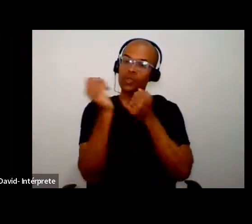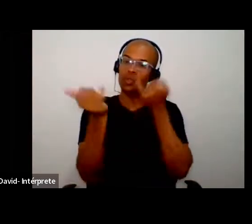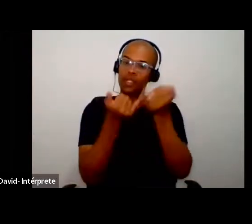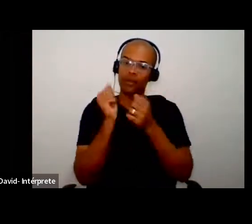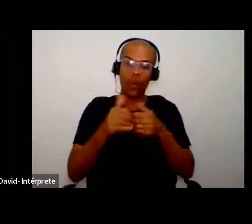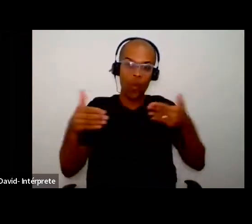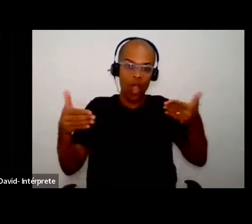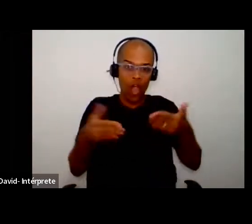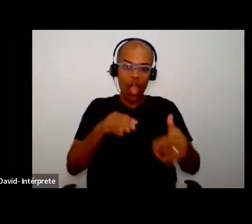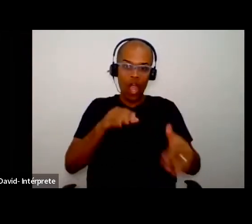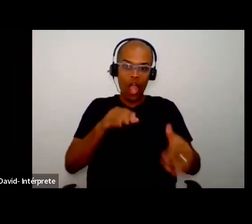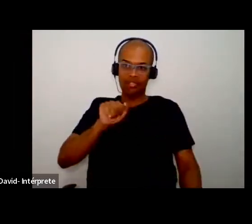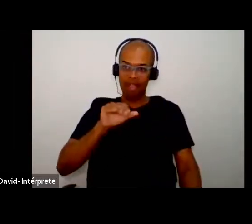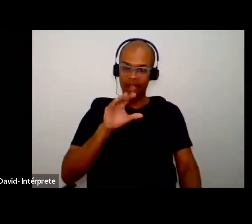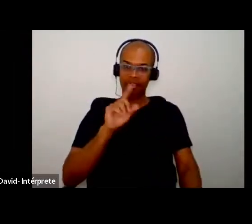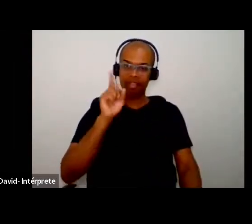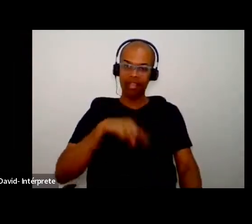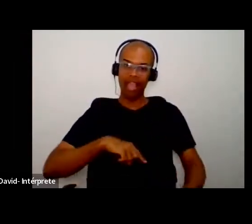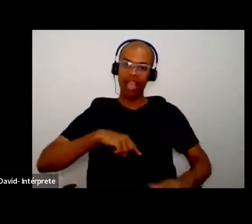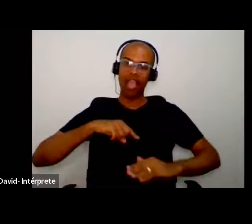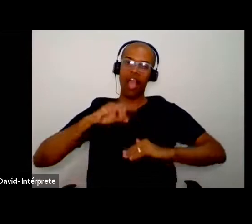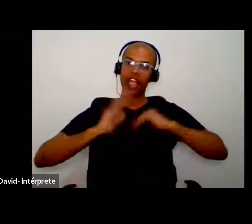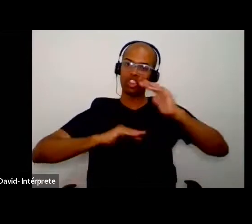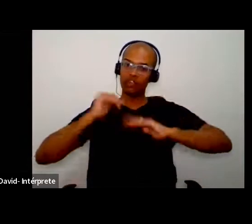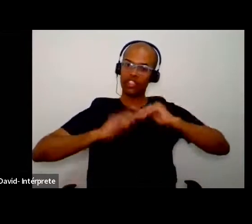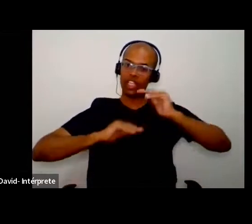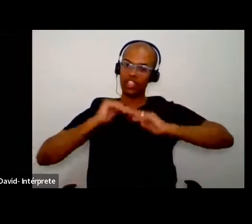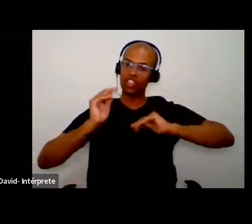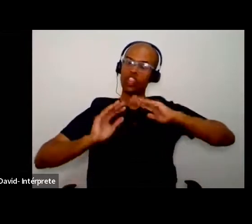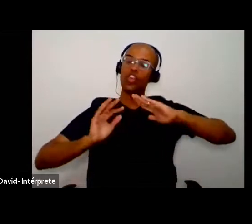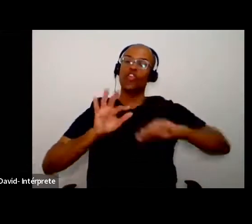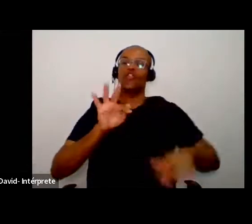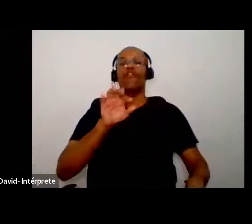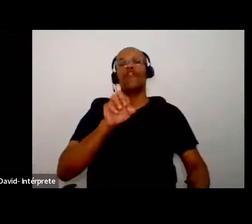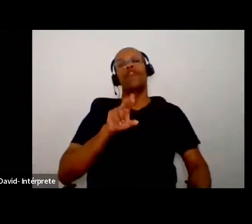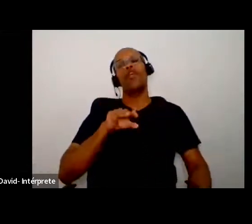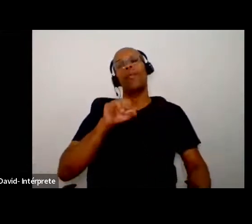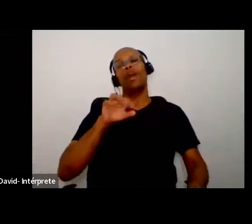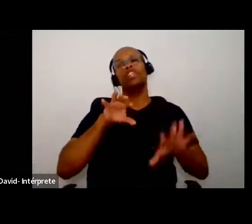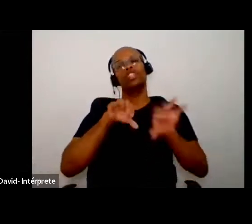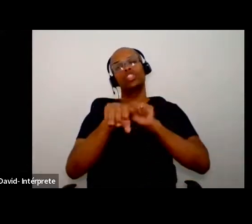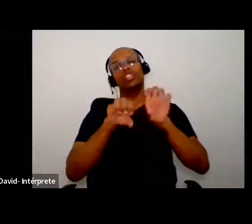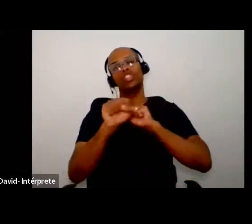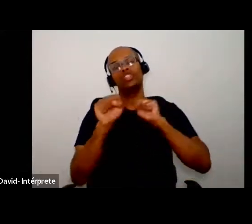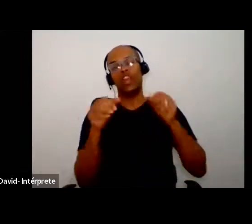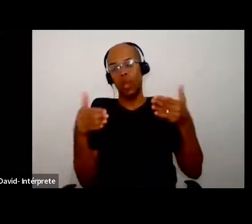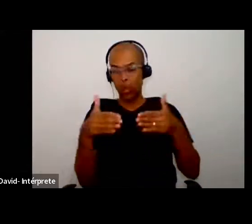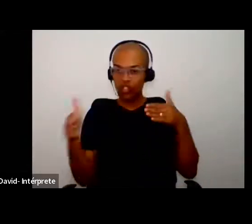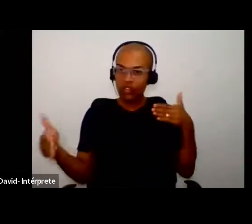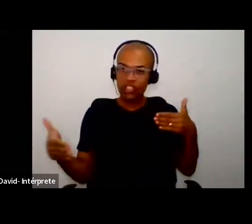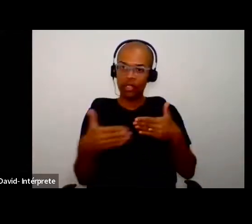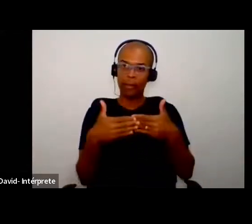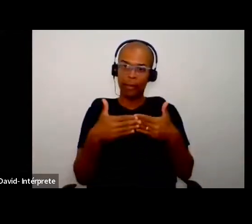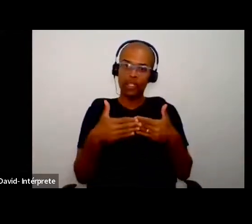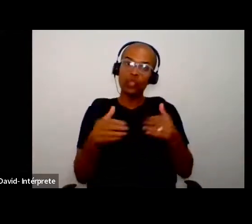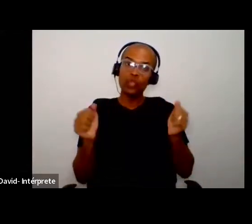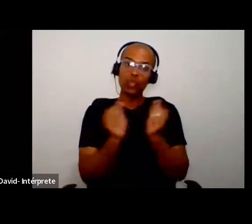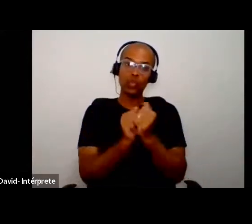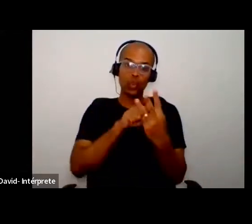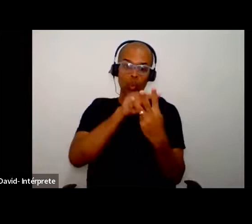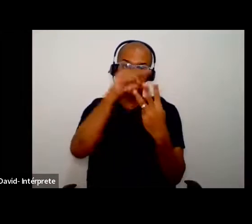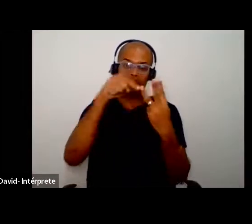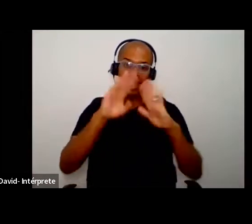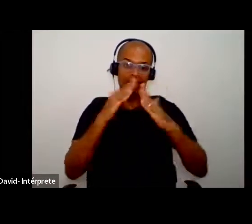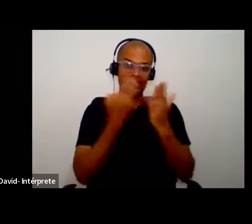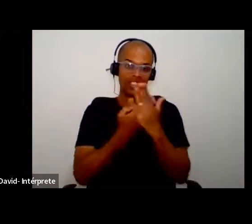fechamento de atividades formativas que foram desenvolvidas com 3 escolas aqui do estado de São Paulo, com